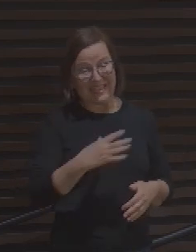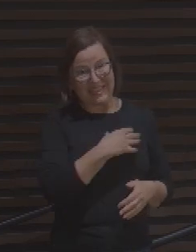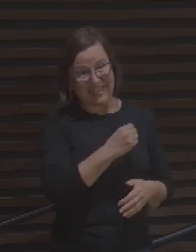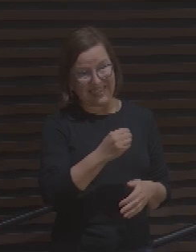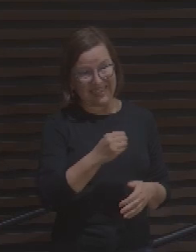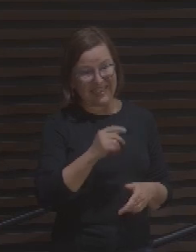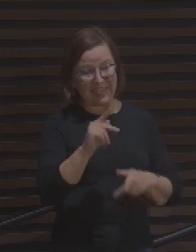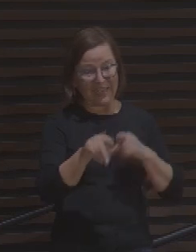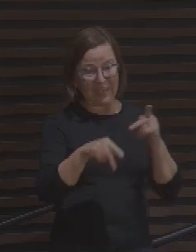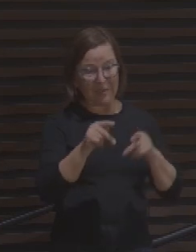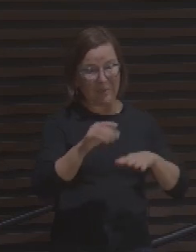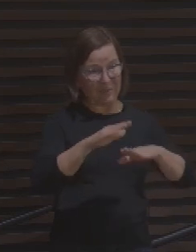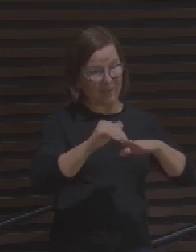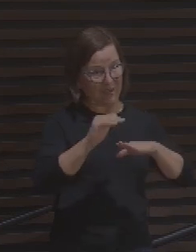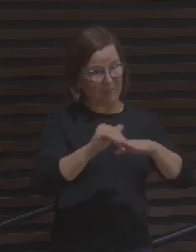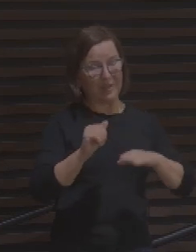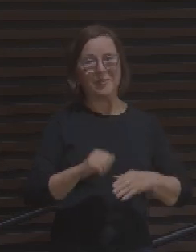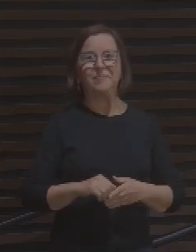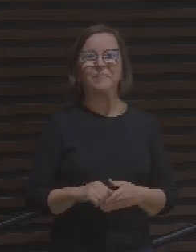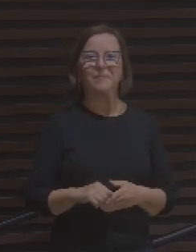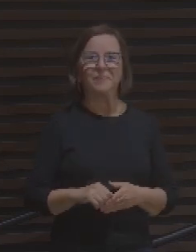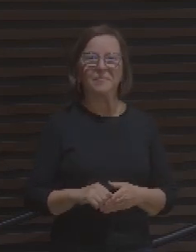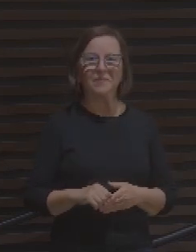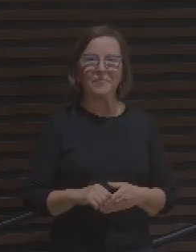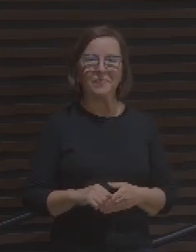chamados. Porque onde